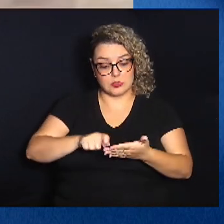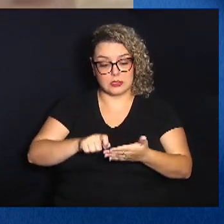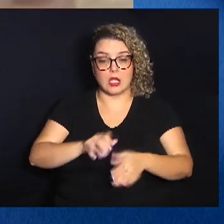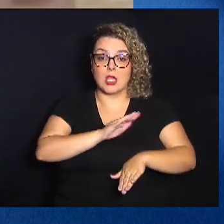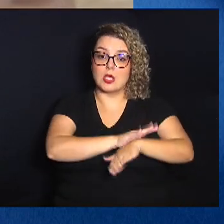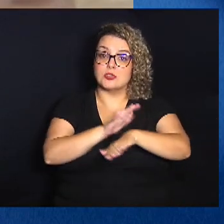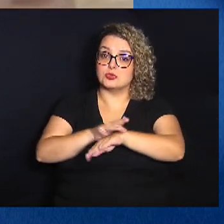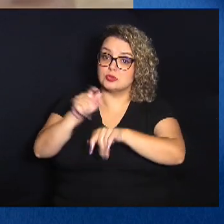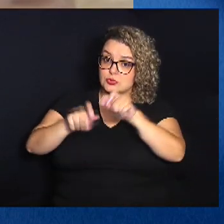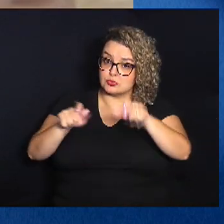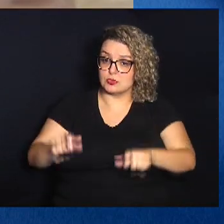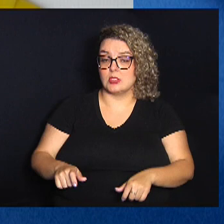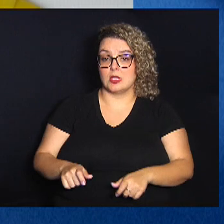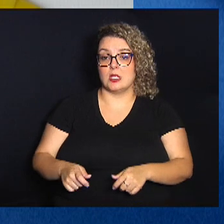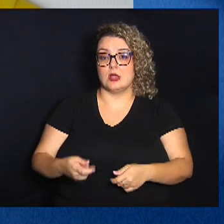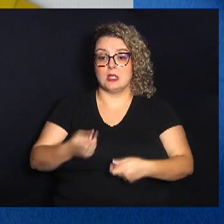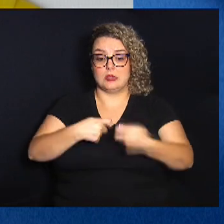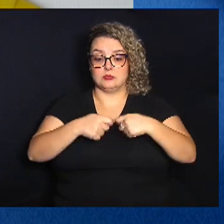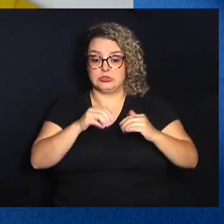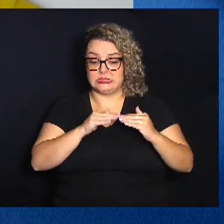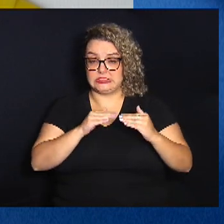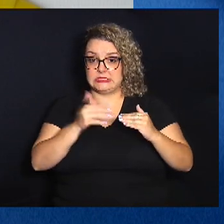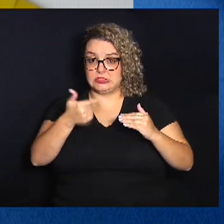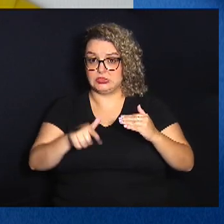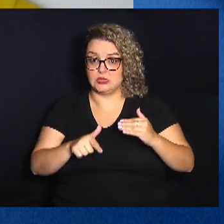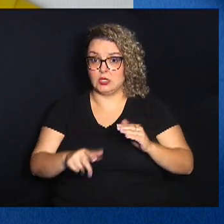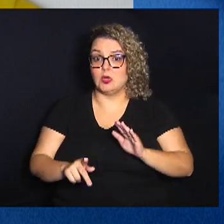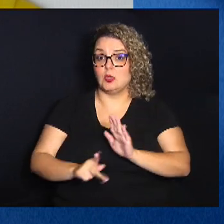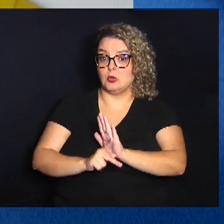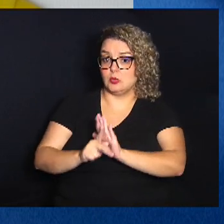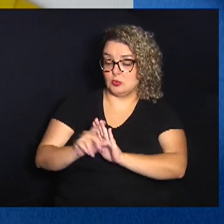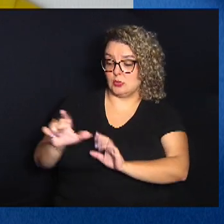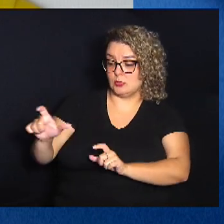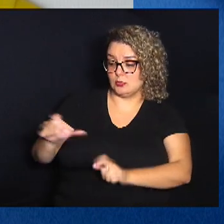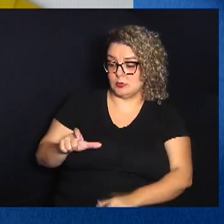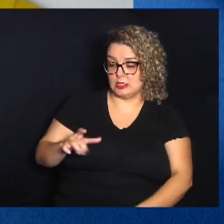as pessoas a renegociarem com os planos de saúde.